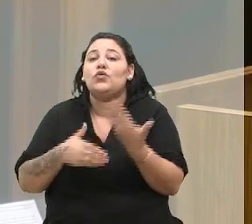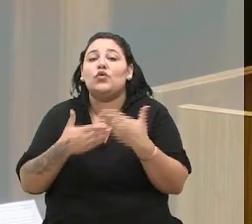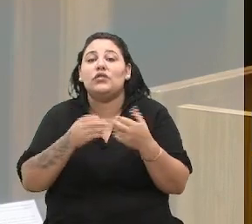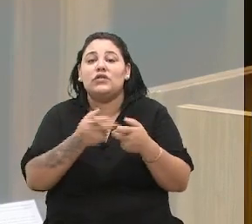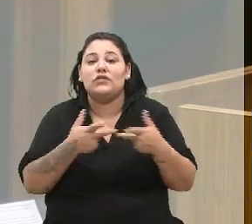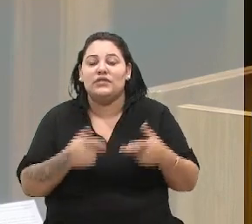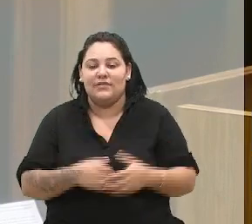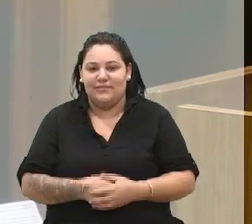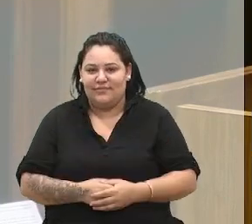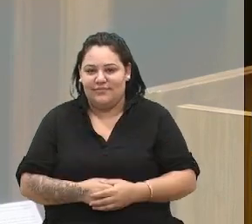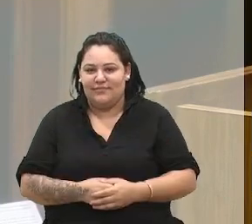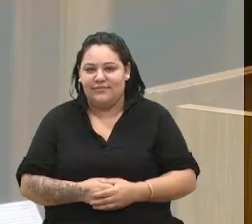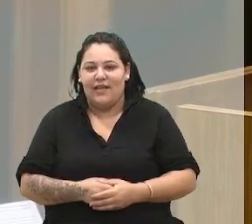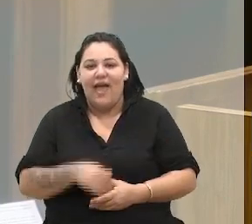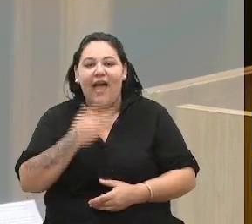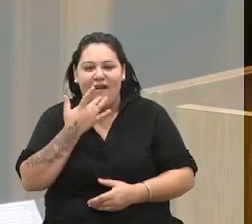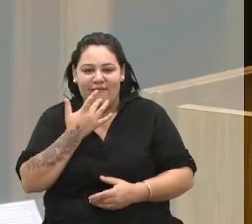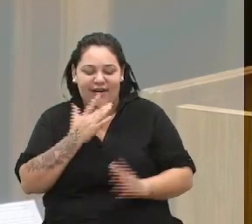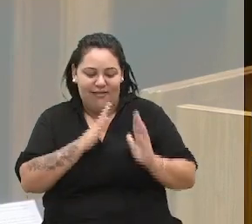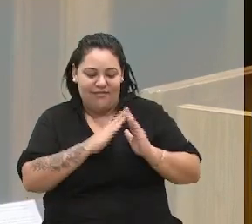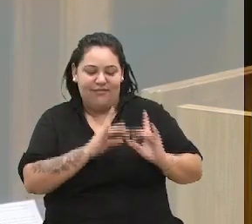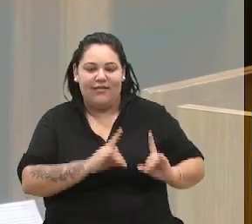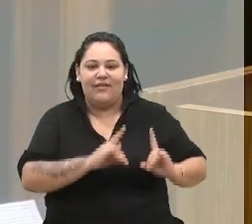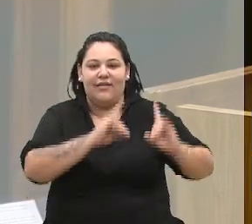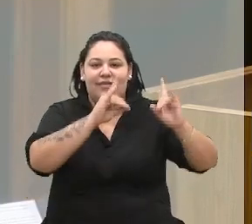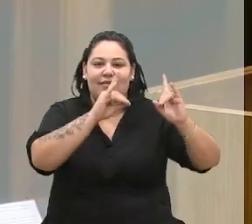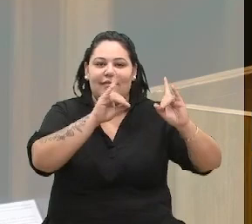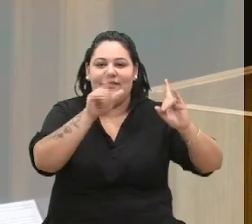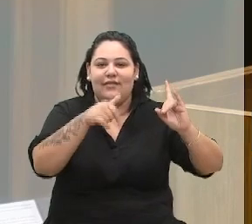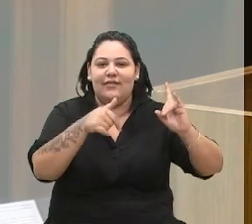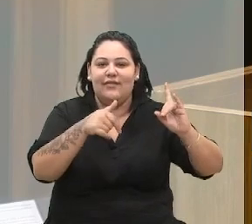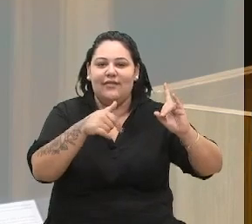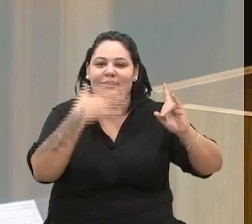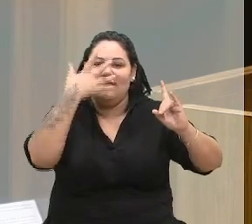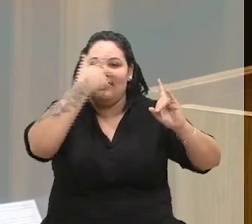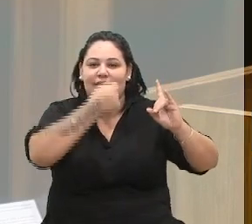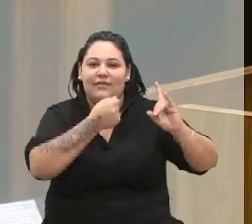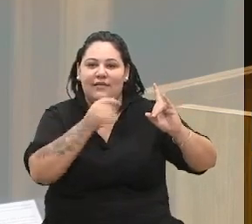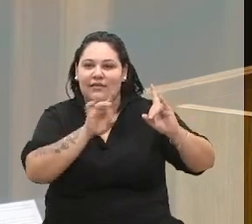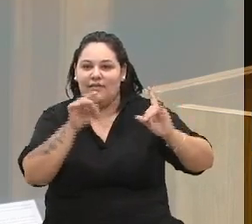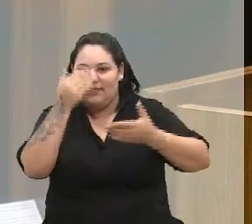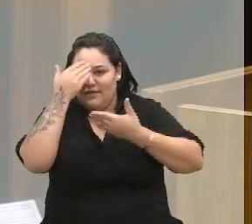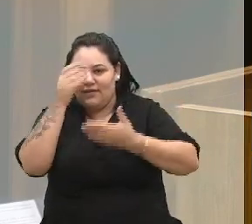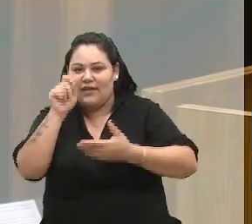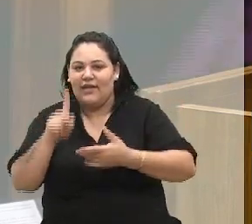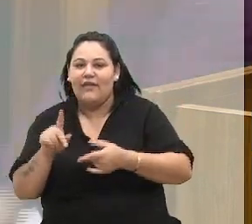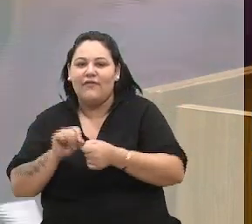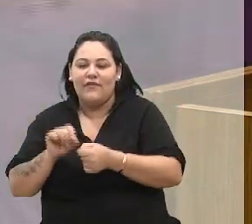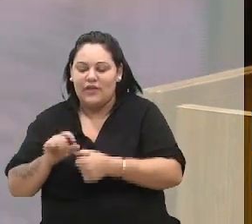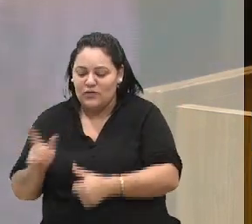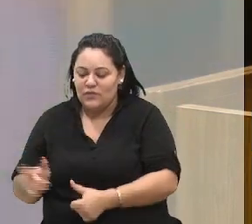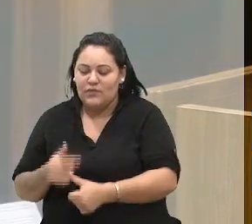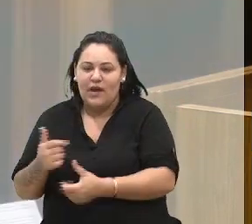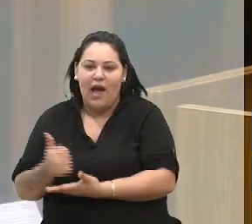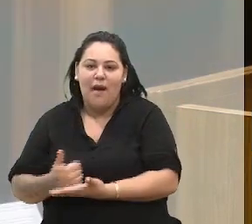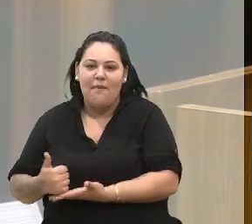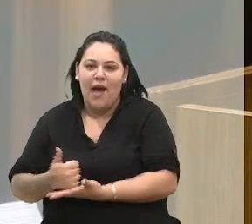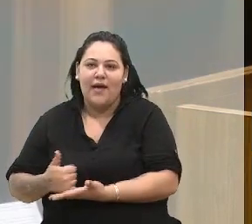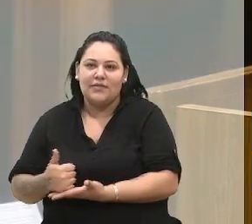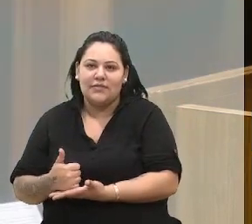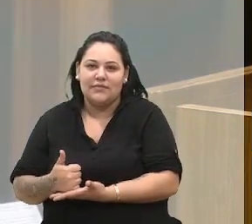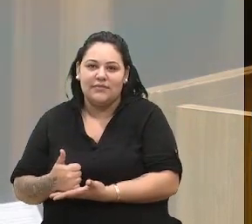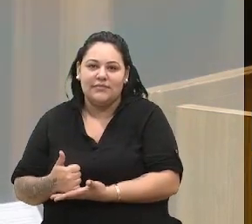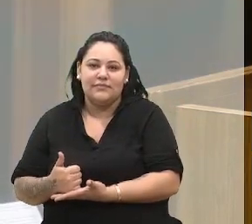É fácil morar no apartamento bonito sem agradecer aquele que fez o alicerce que está segurando esse apartamento de